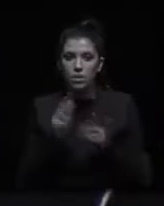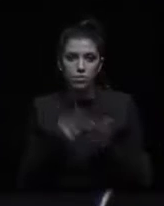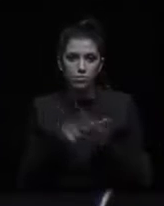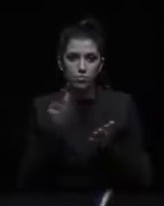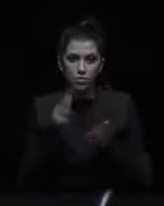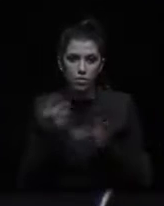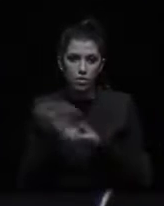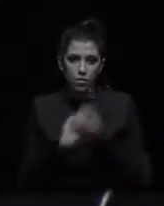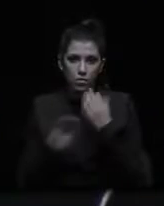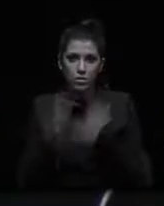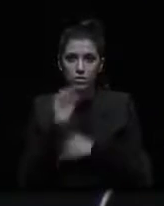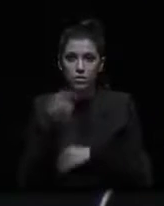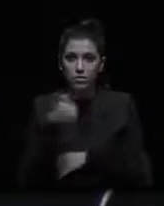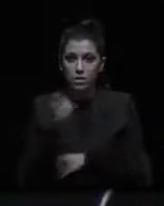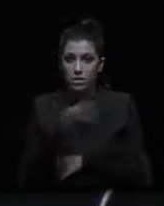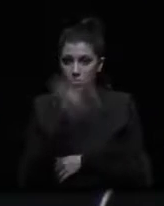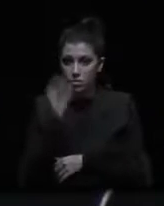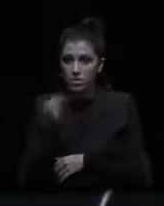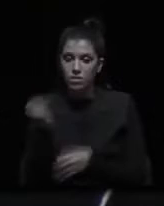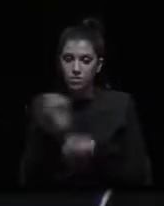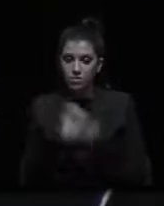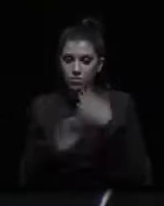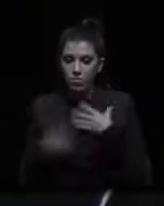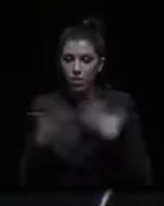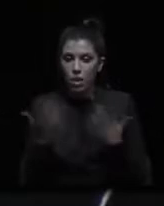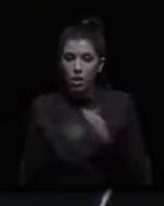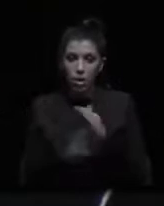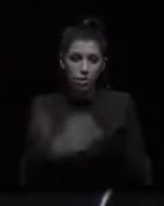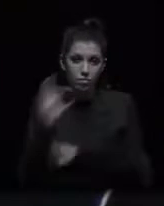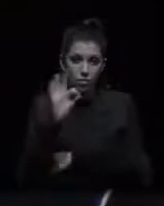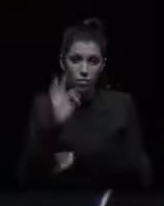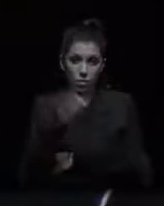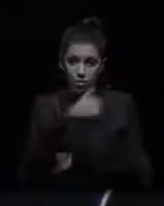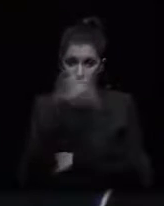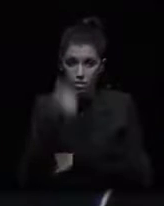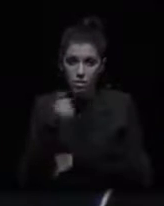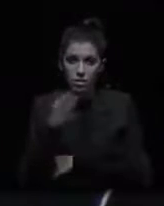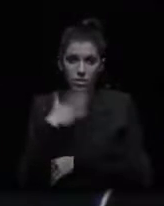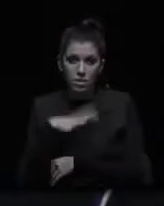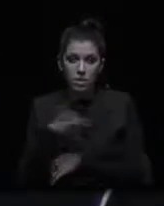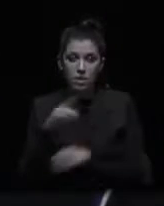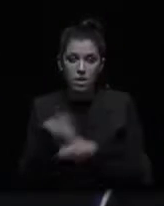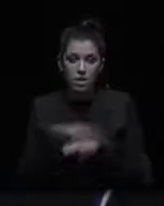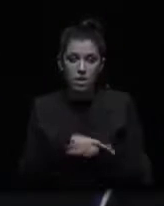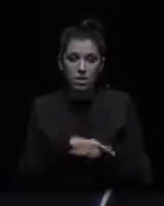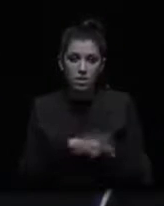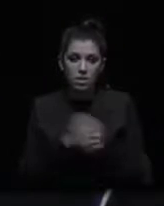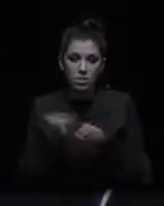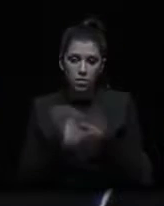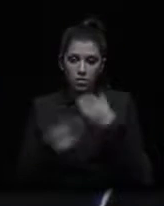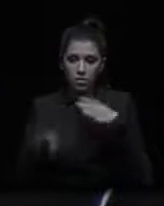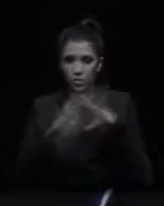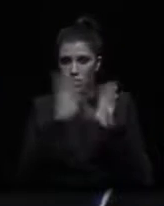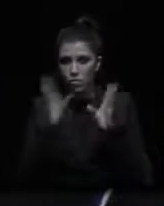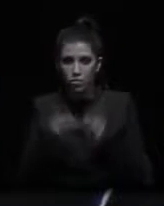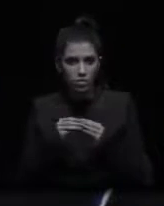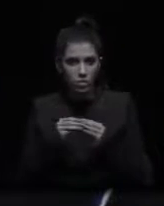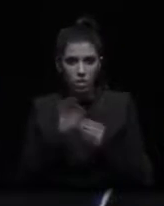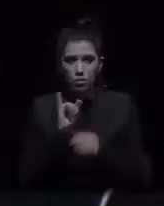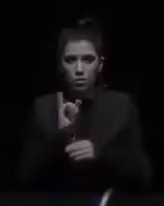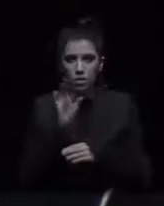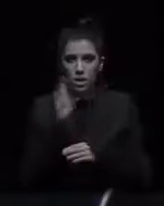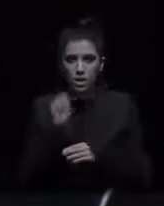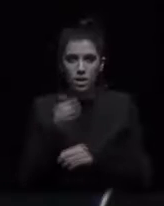viabilizada a devolução de 3,5% que agora chega aos 4%, mas ainda pretende chegar ao final do mandato com a devolução total do IRS, ou